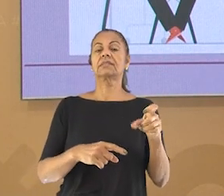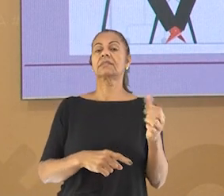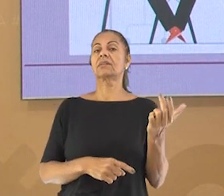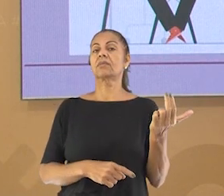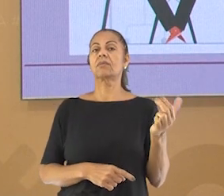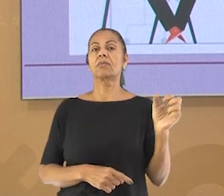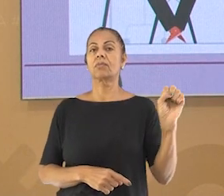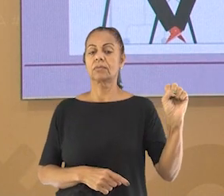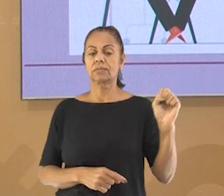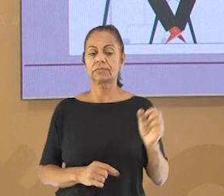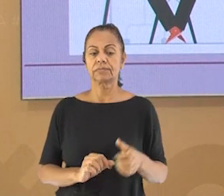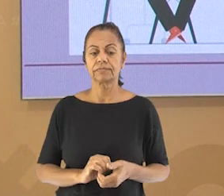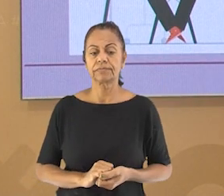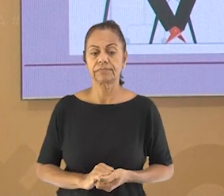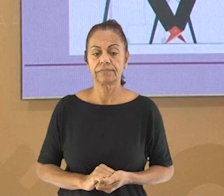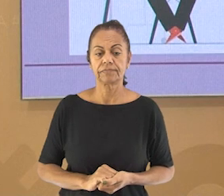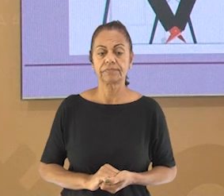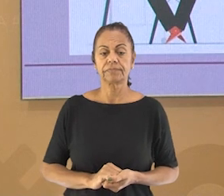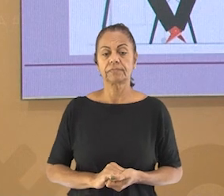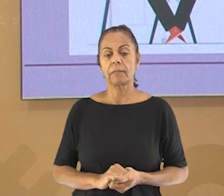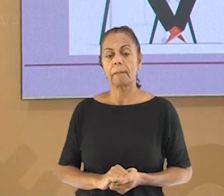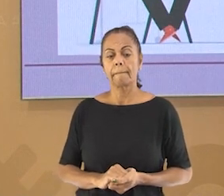de tecido que ainda resta.